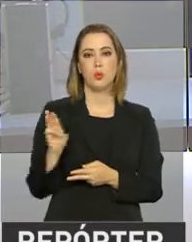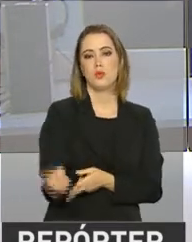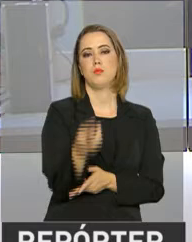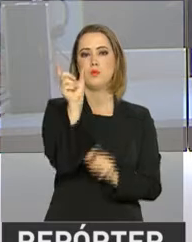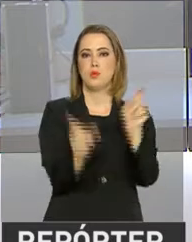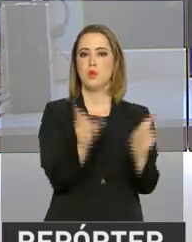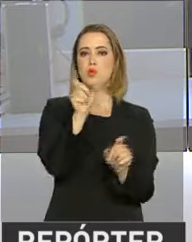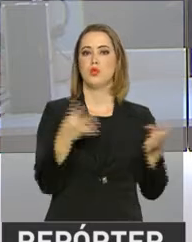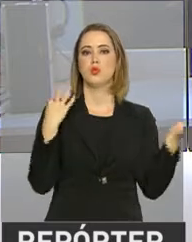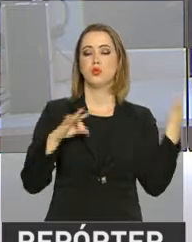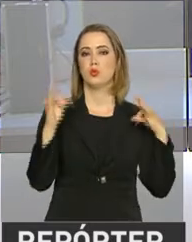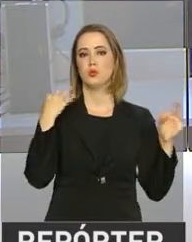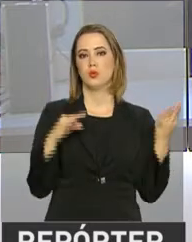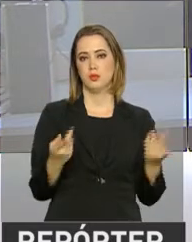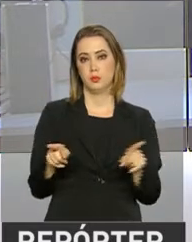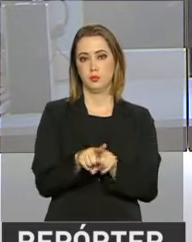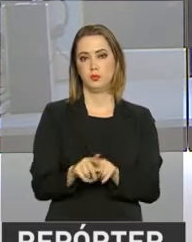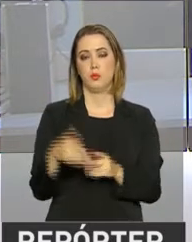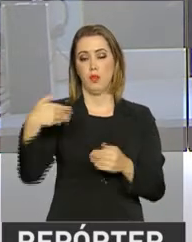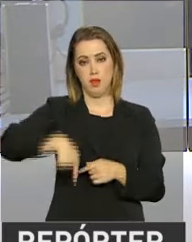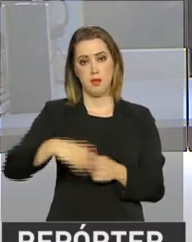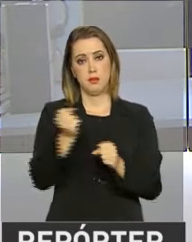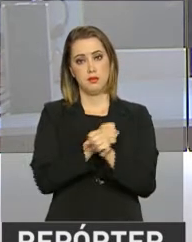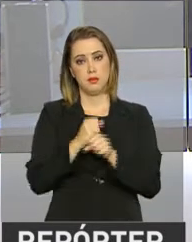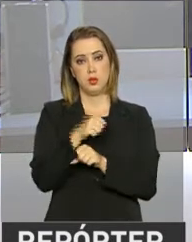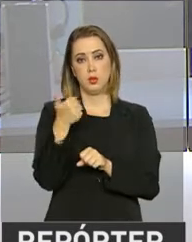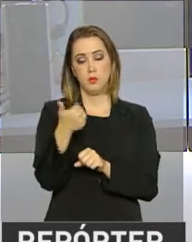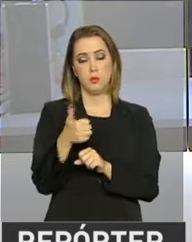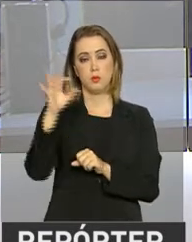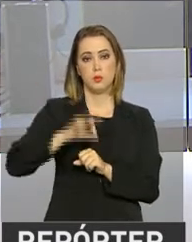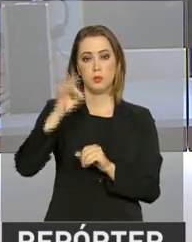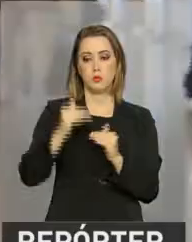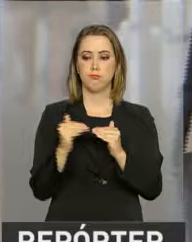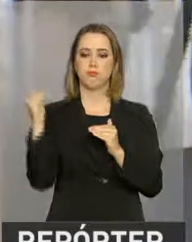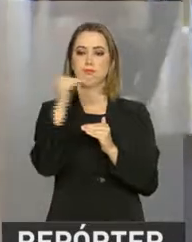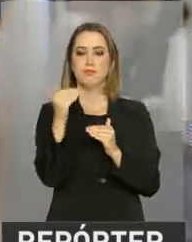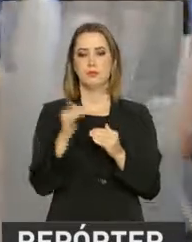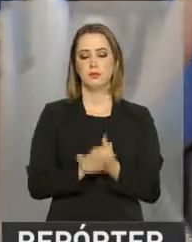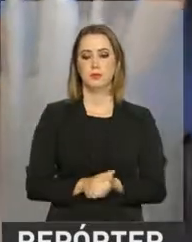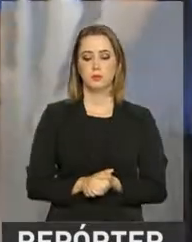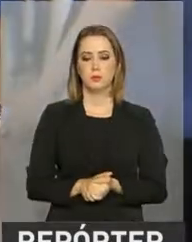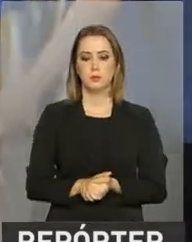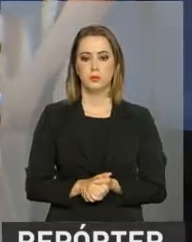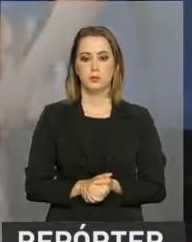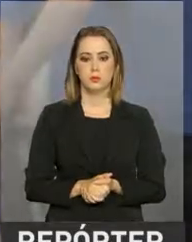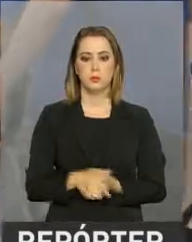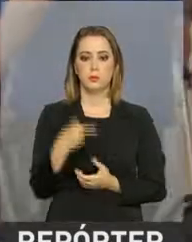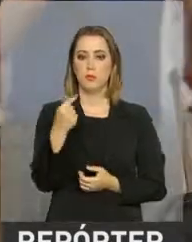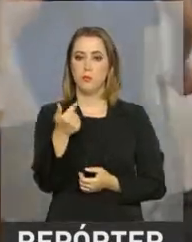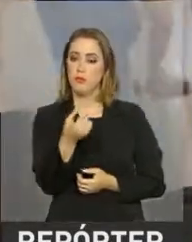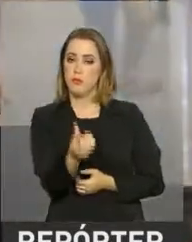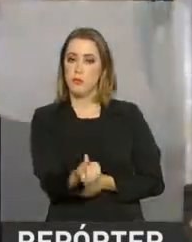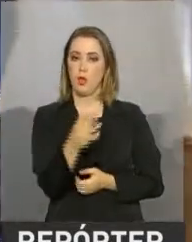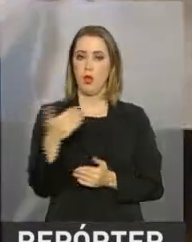essa temporada é de um aumento de 11% na chegada de turistas de outros países em 2016